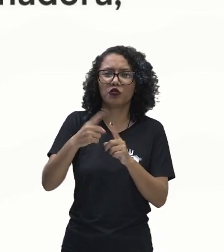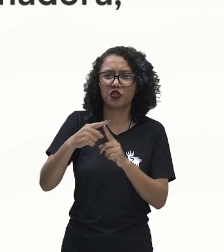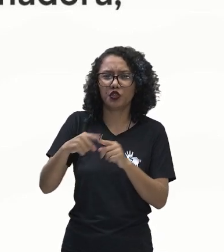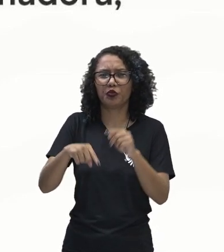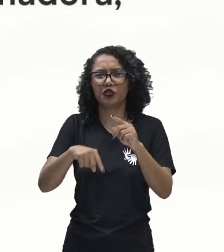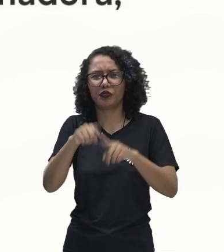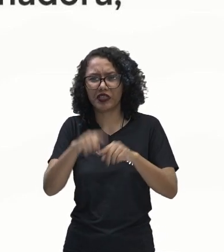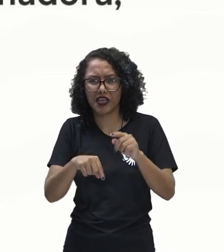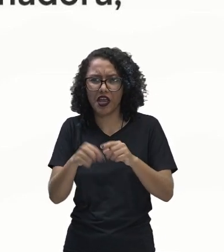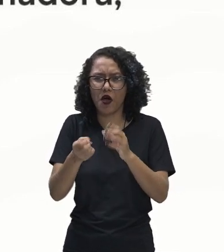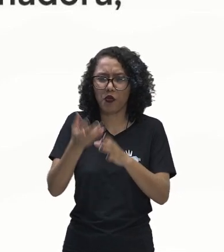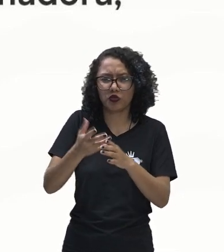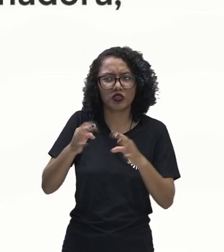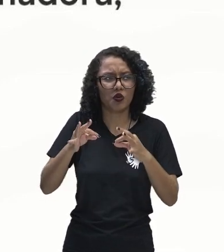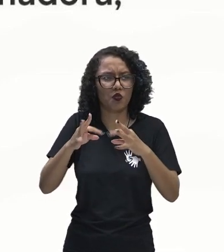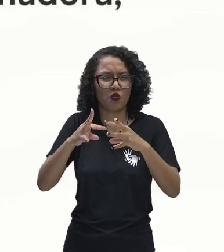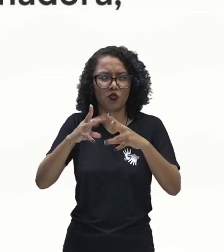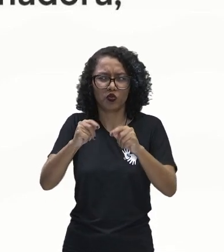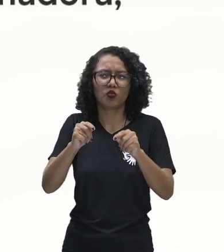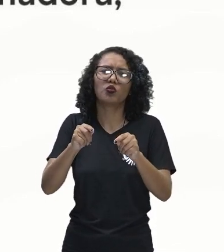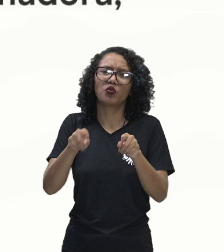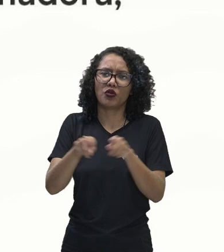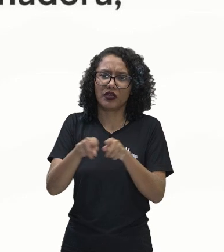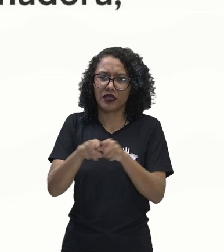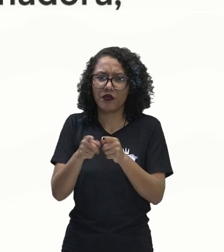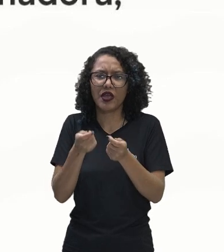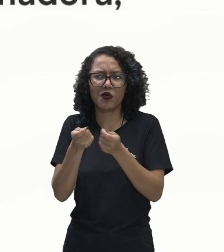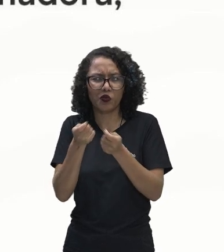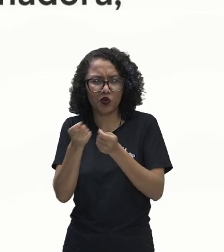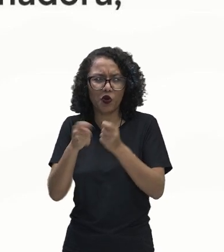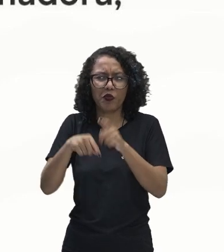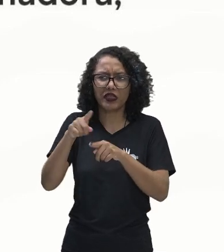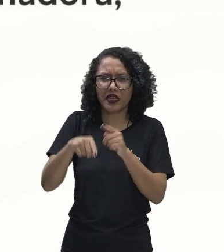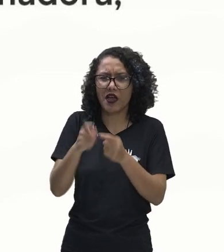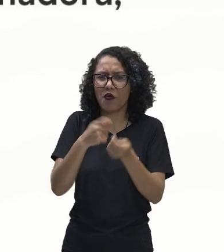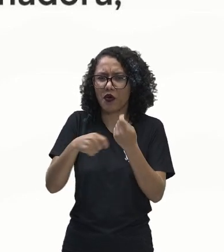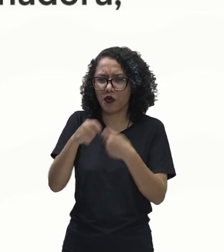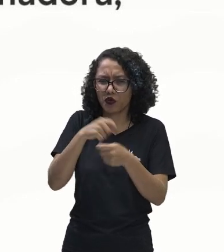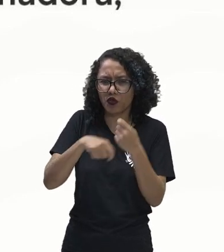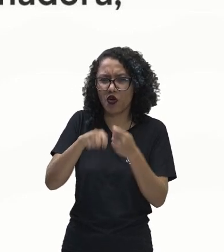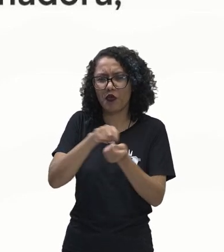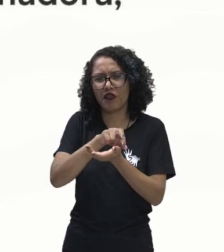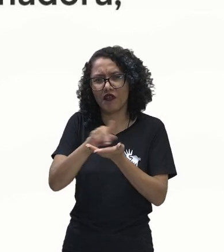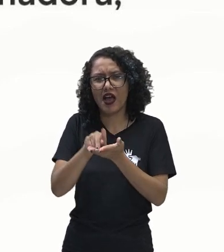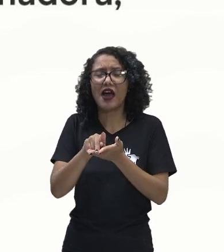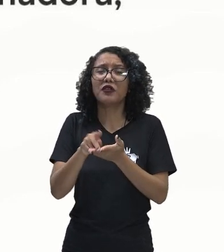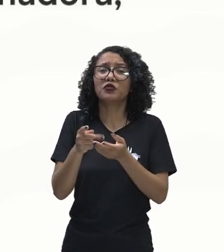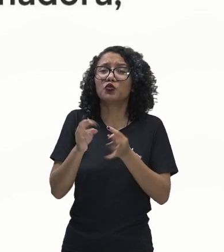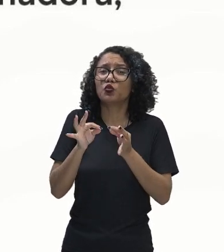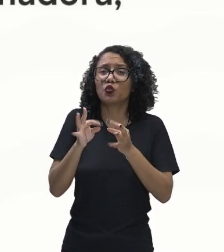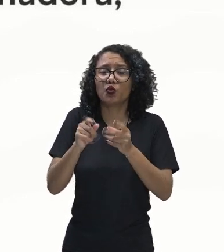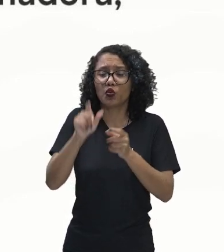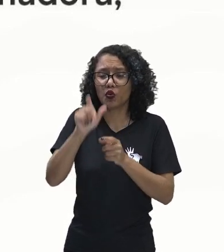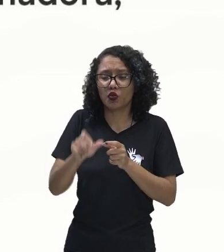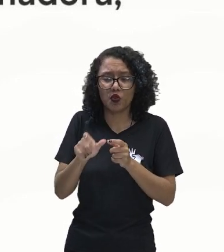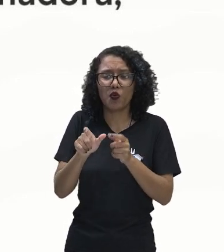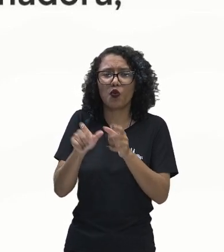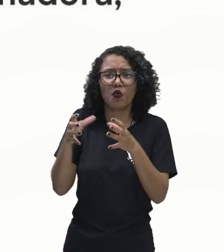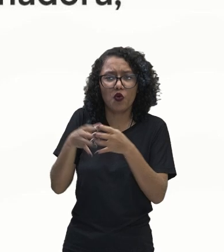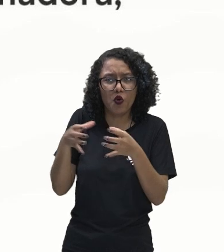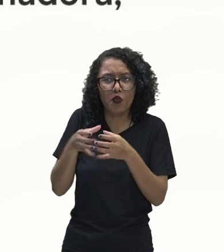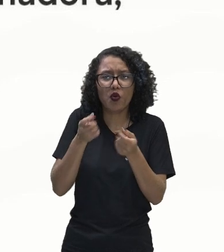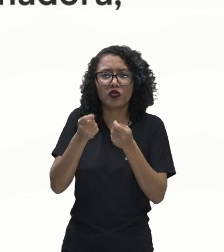de produção e do controle dos recursos econômicos pela classe trabalhadora, bem como a